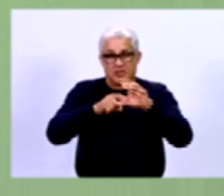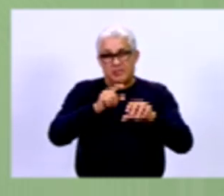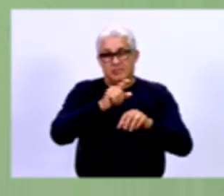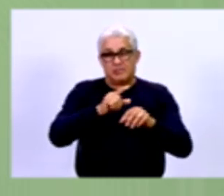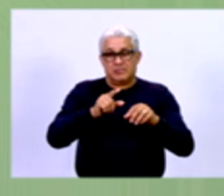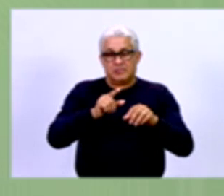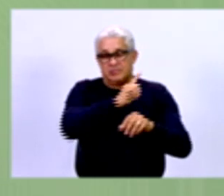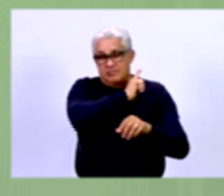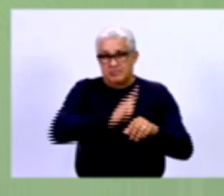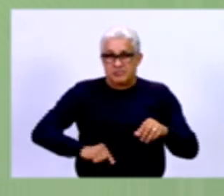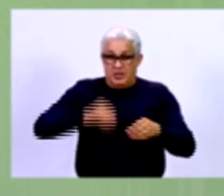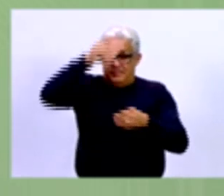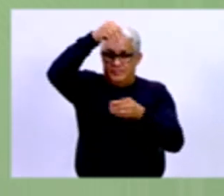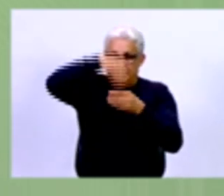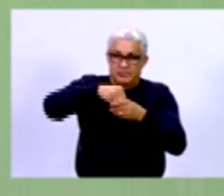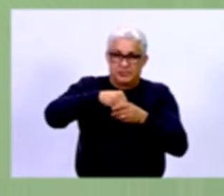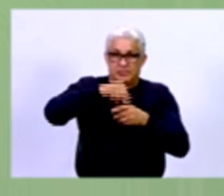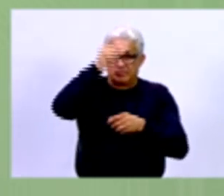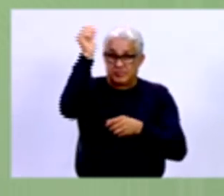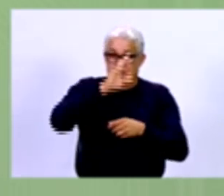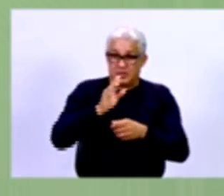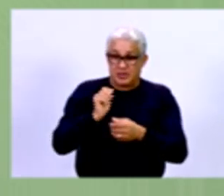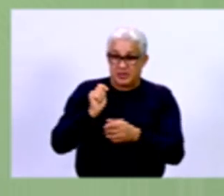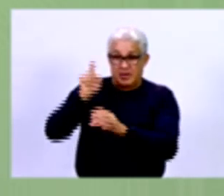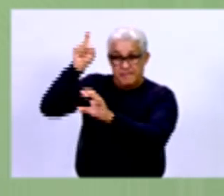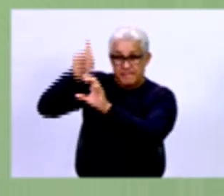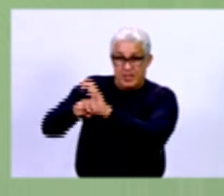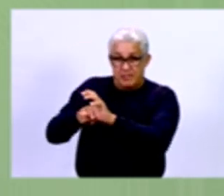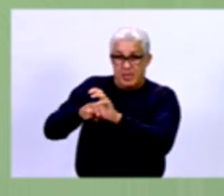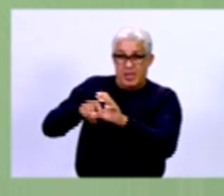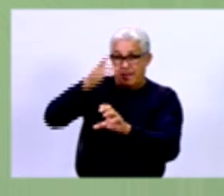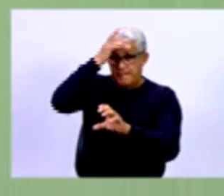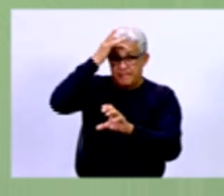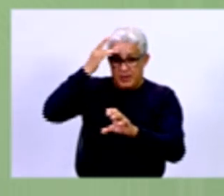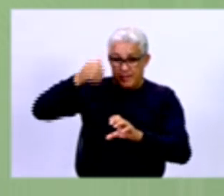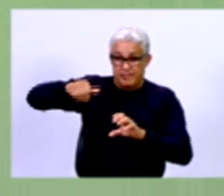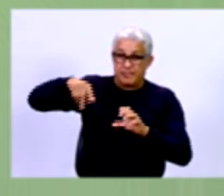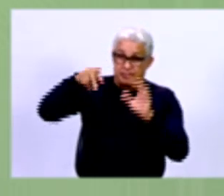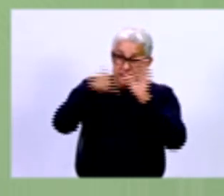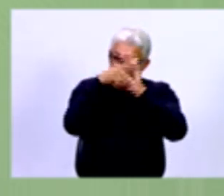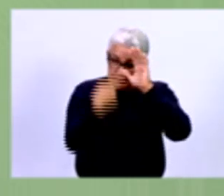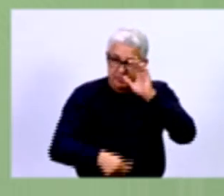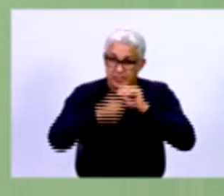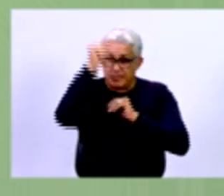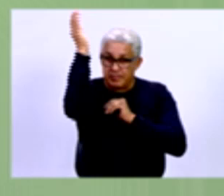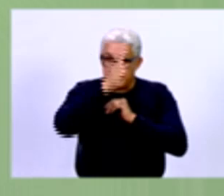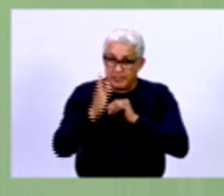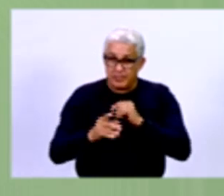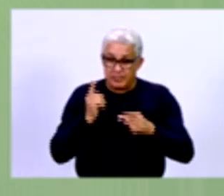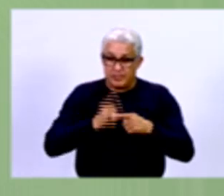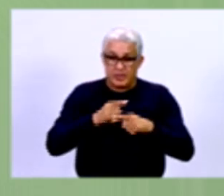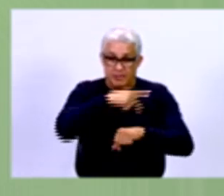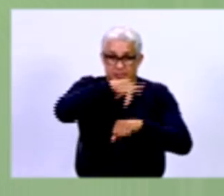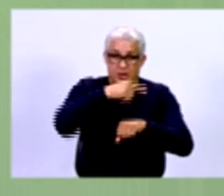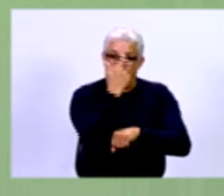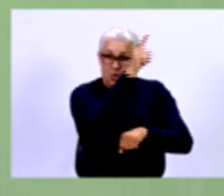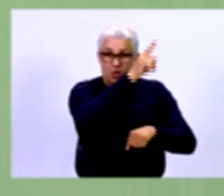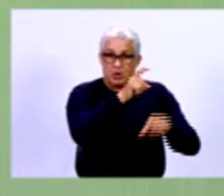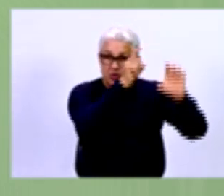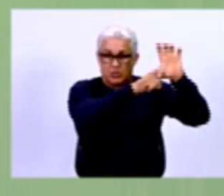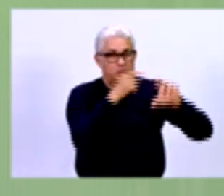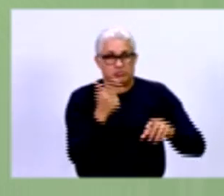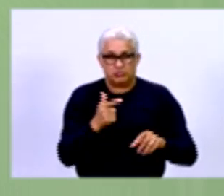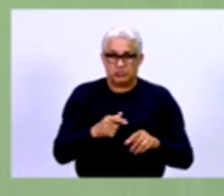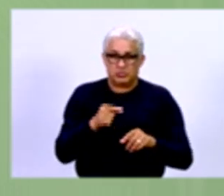Interna porque o Brasil deve para os seus internos, para os brasileiros. Não é externa porque ela não está devendo para outro país. E o